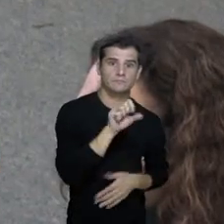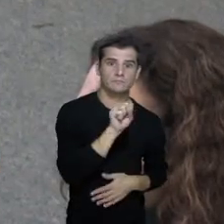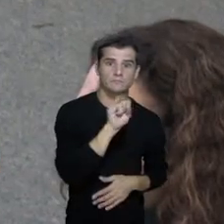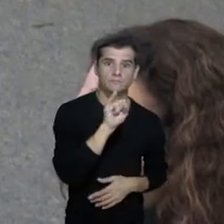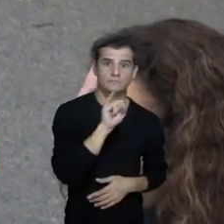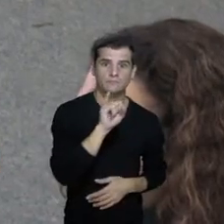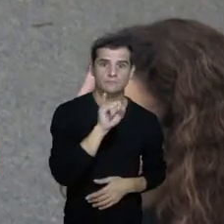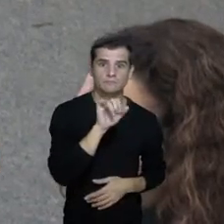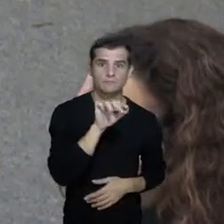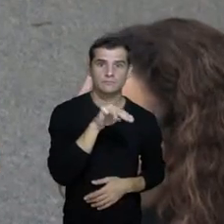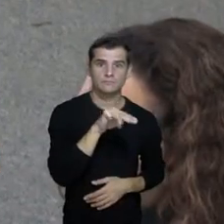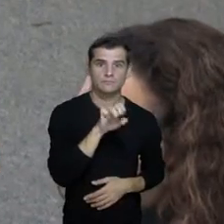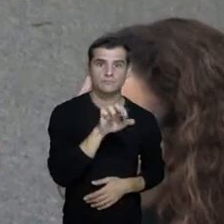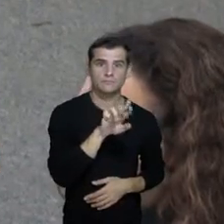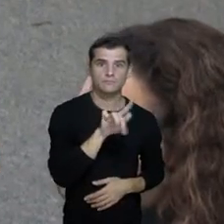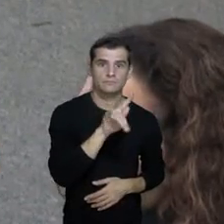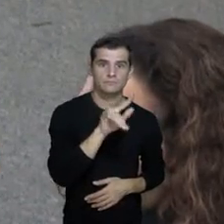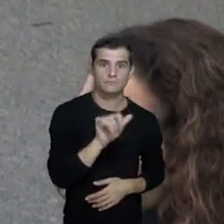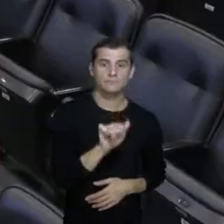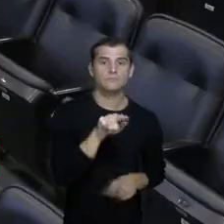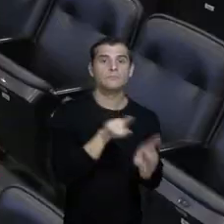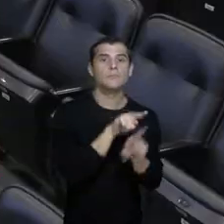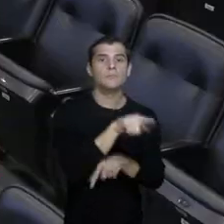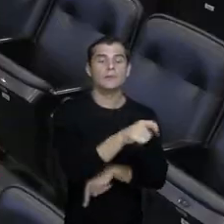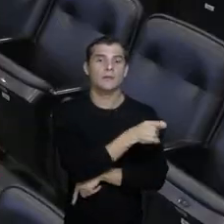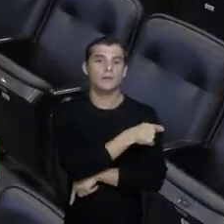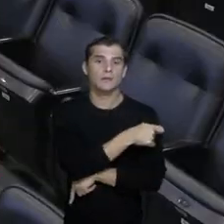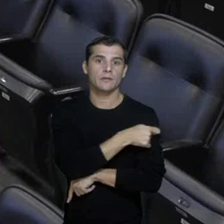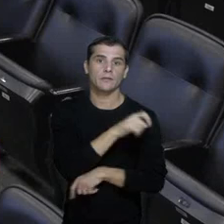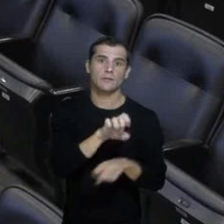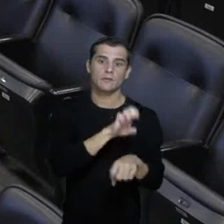Catarinense dos Estudantes é um prazer estar aqui com vocês